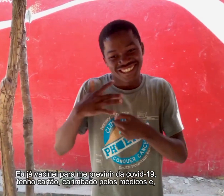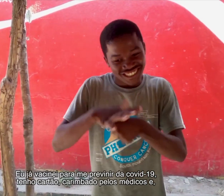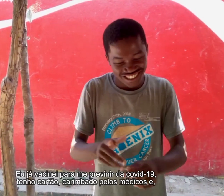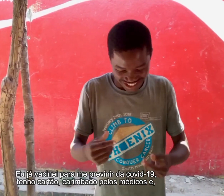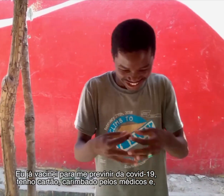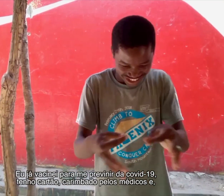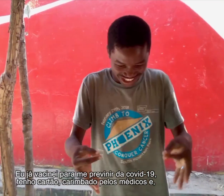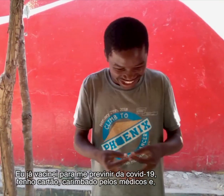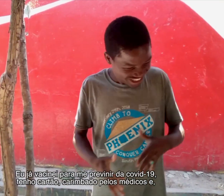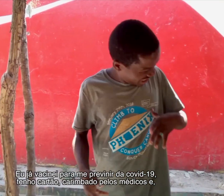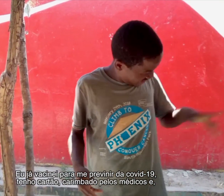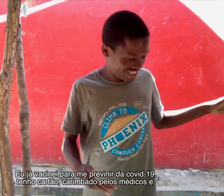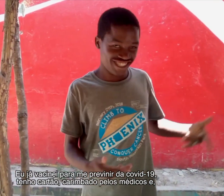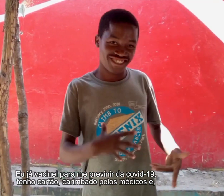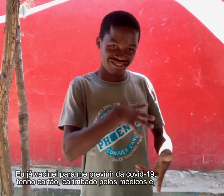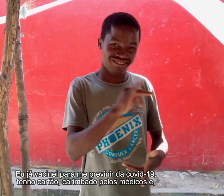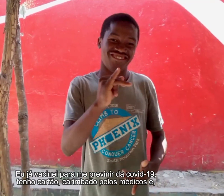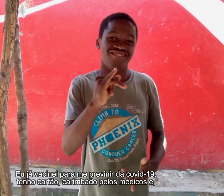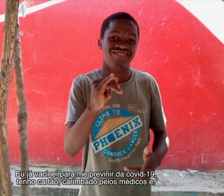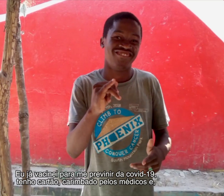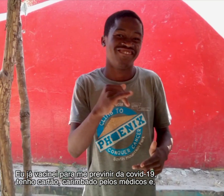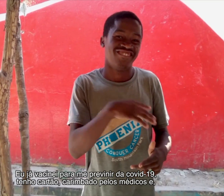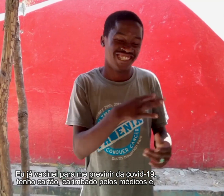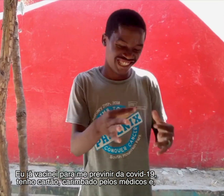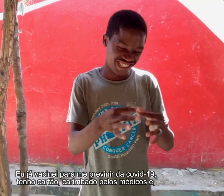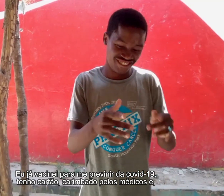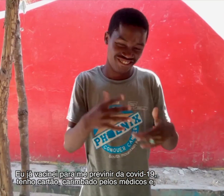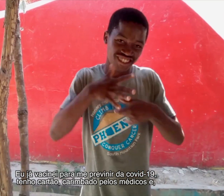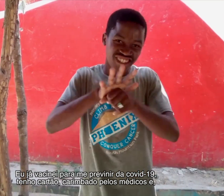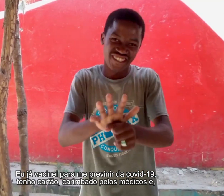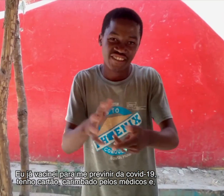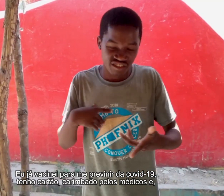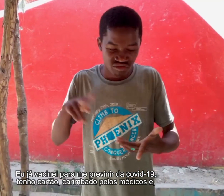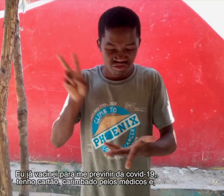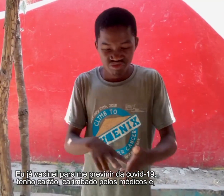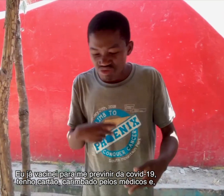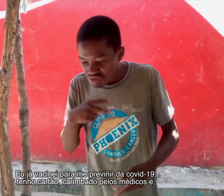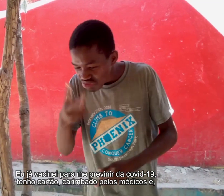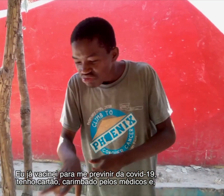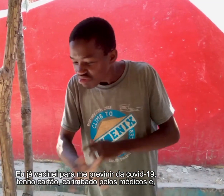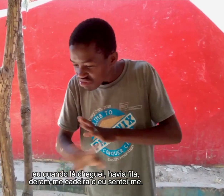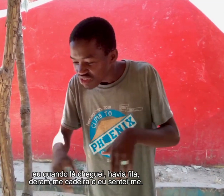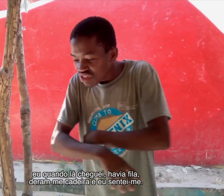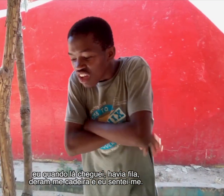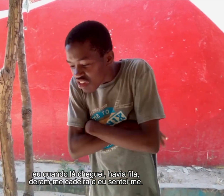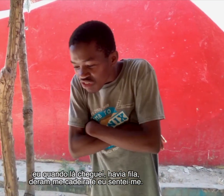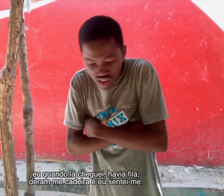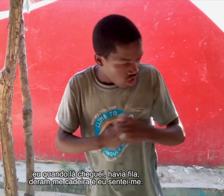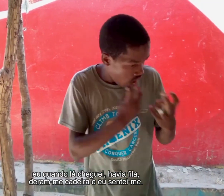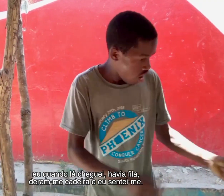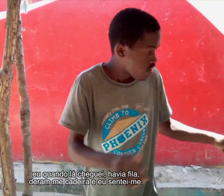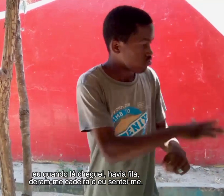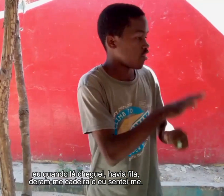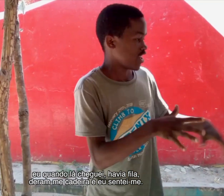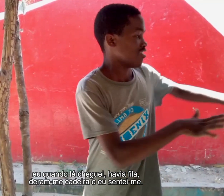Eu já vacinei para me prevenir da Covid-19. Tenho o cartão carimbado pelos médicos. E eu, quando